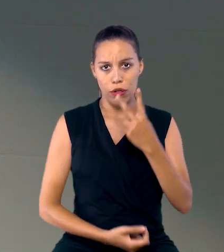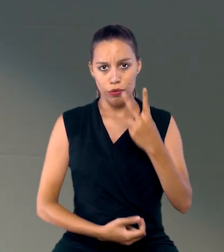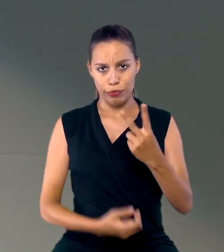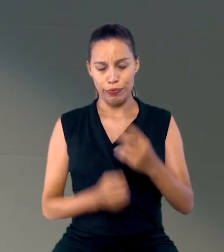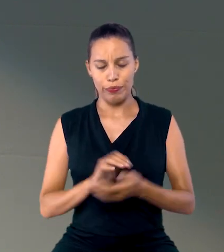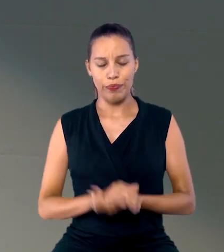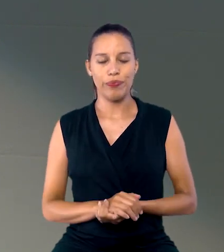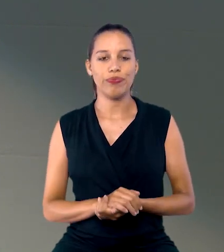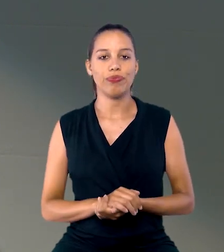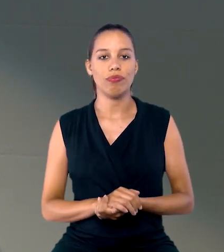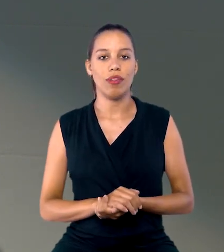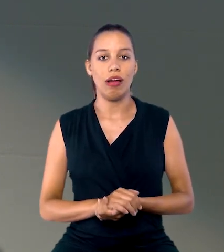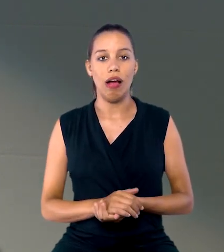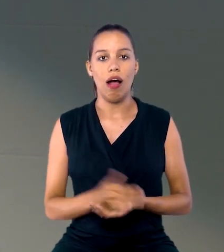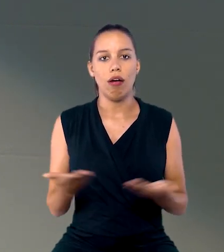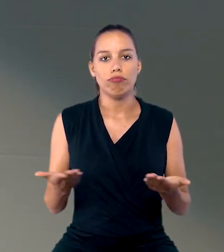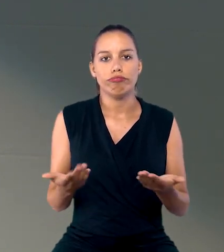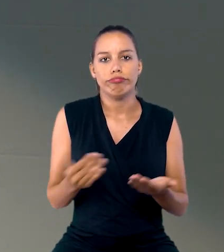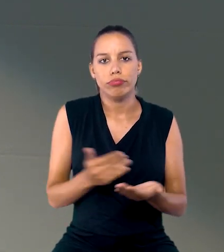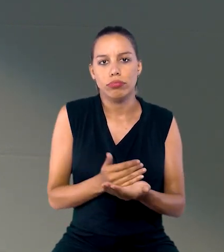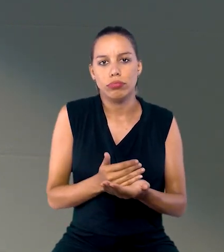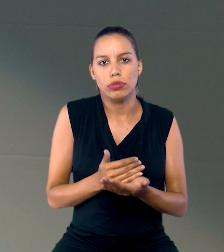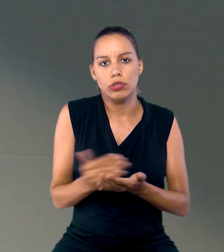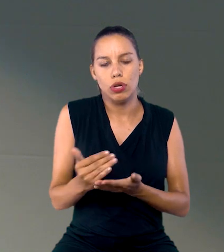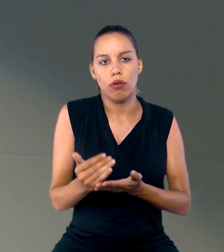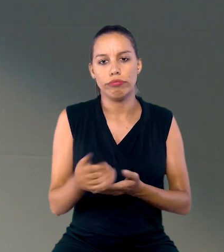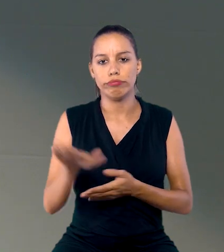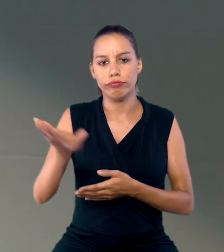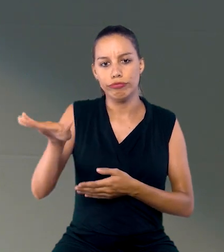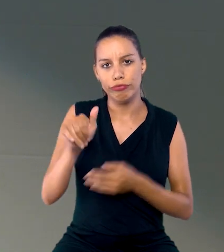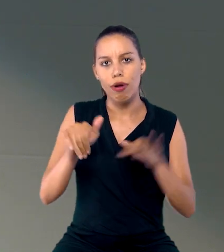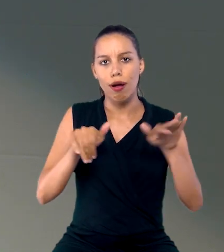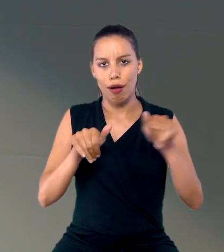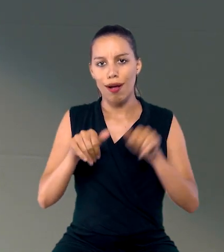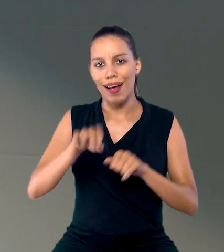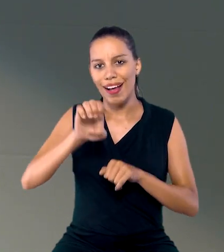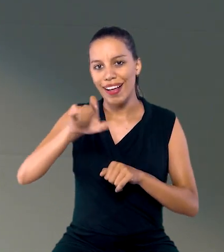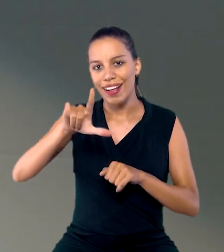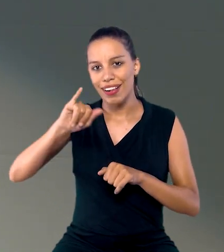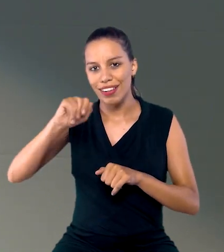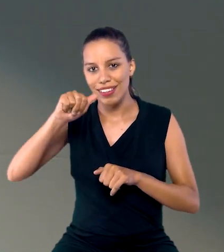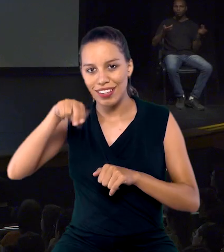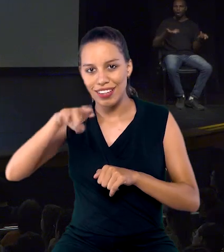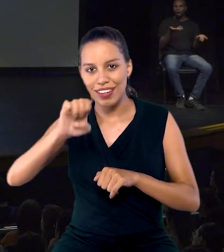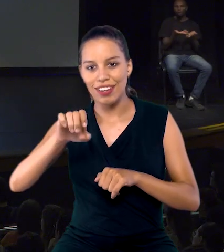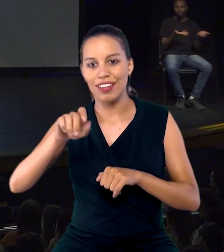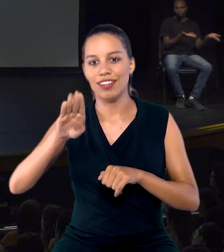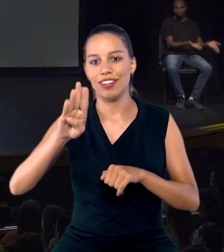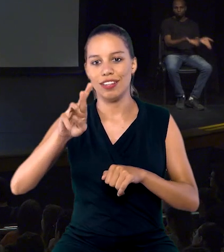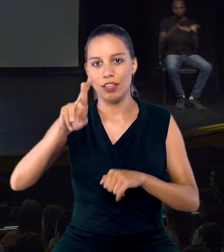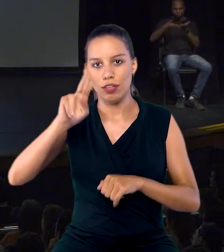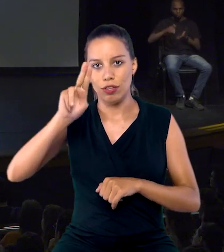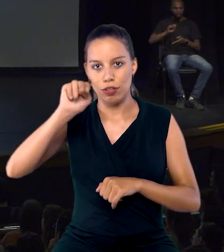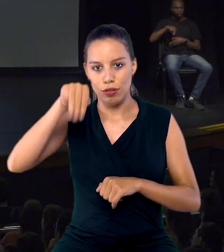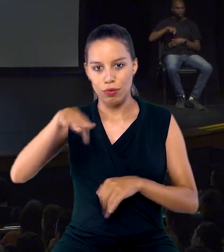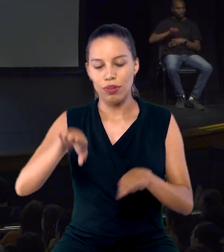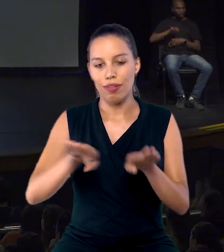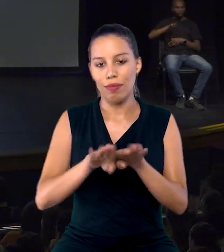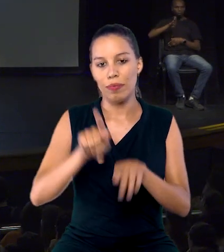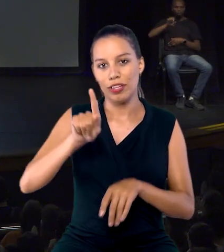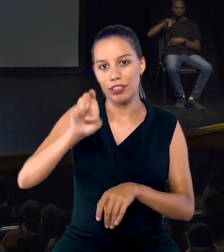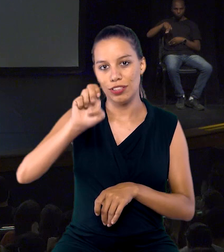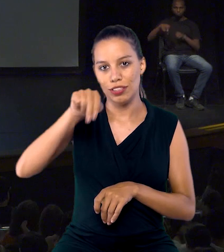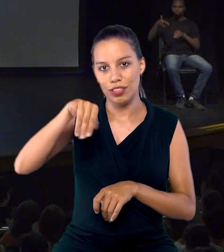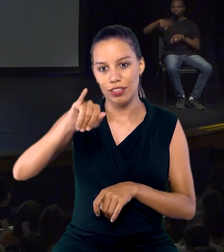Danilo Marinho. Para darmos início ao bate-papo, então, convidamos agora ao palco Eliane Brum e Geni Nunes.